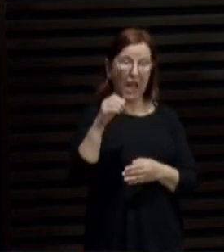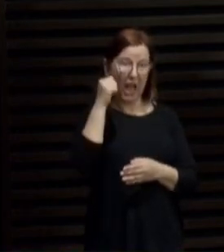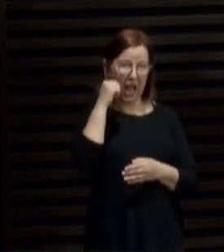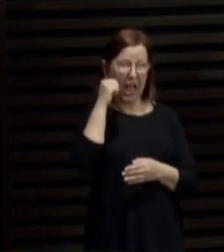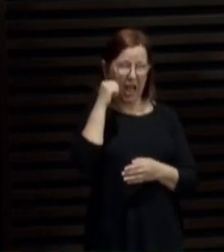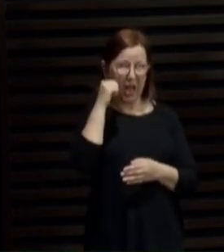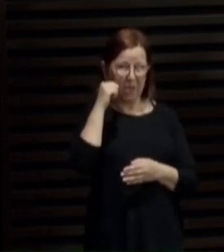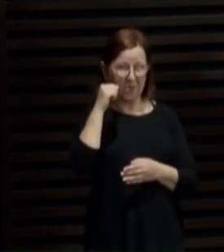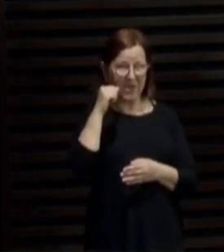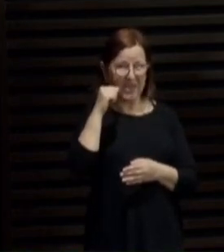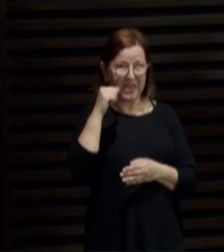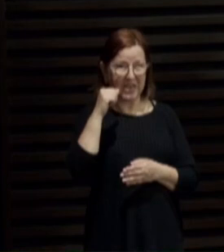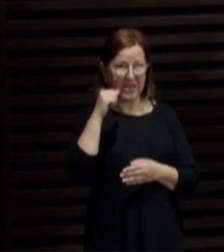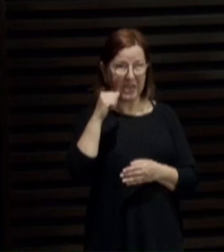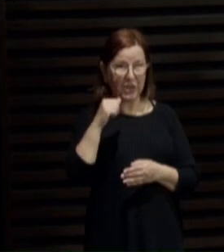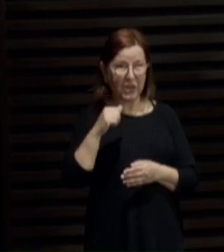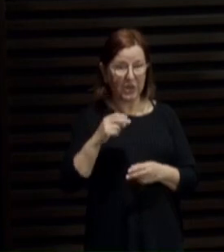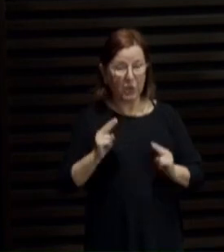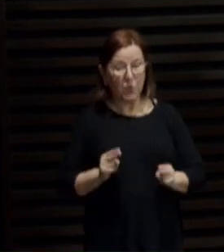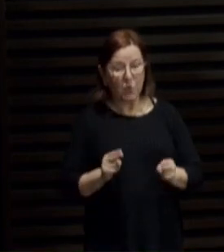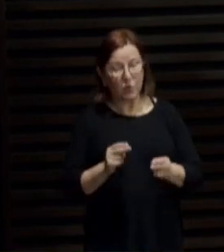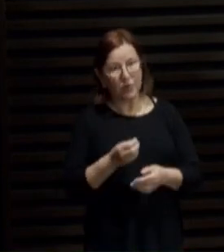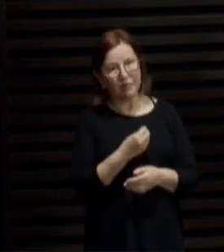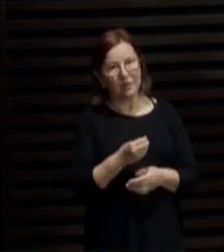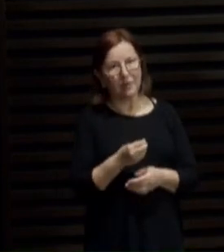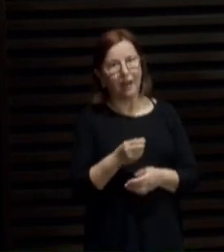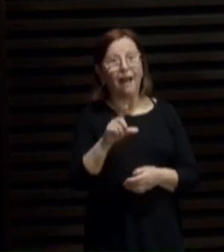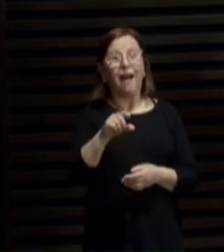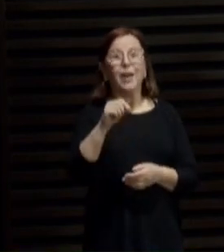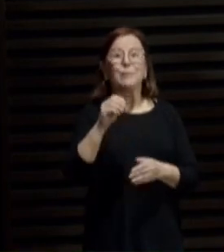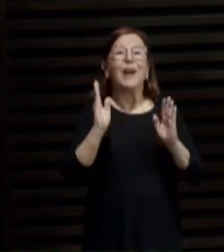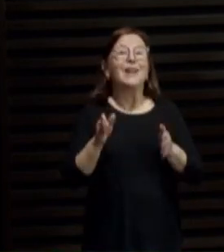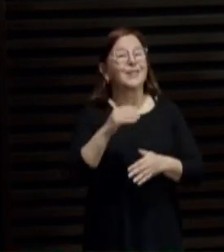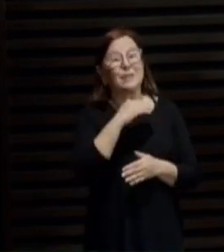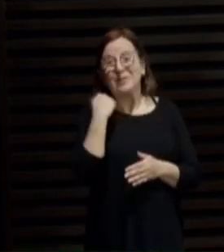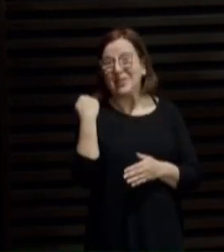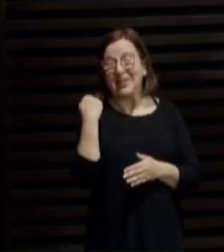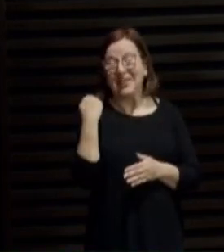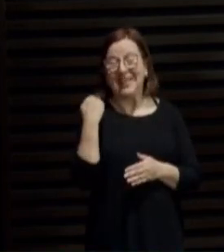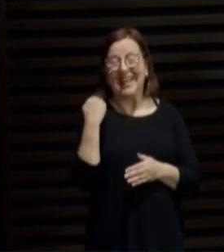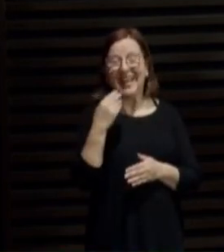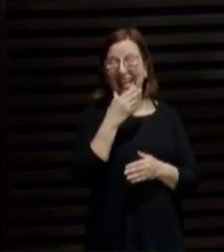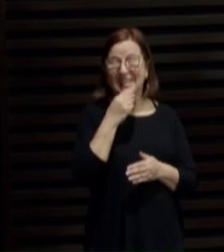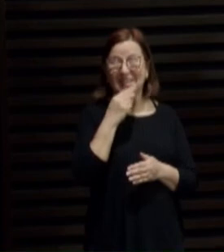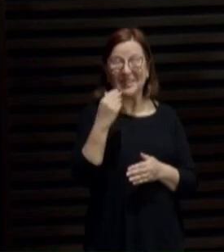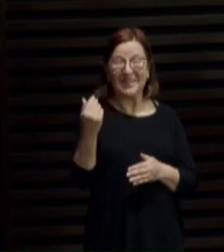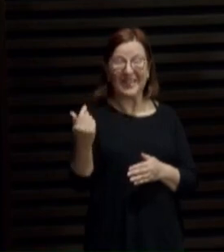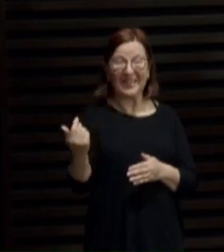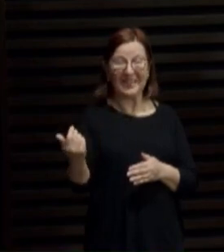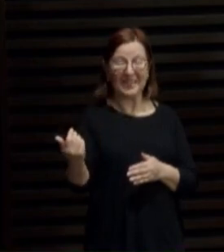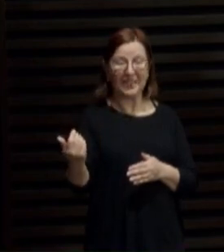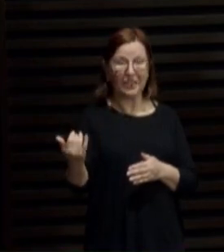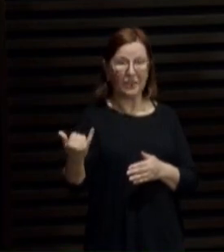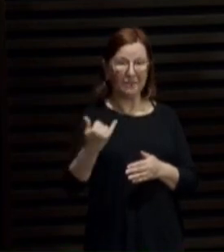faz? E aí foi feito e descobriu que ela morreu. E ele veio e disse: a minha